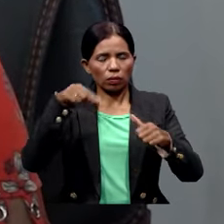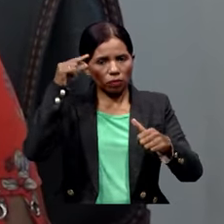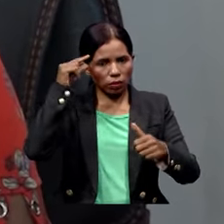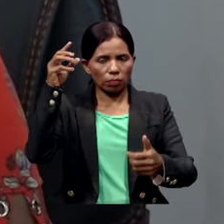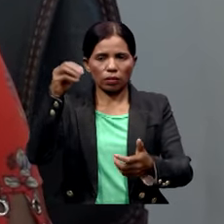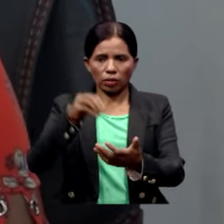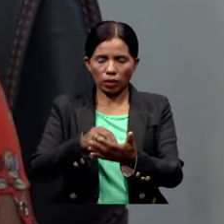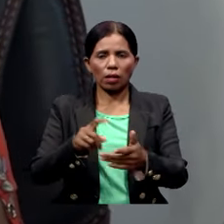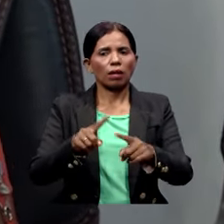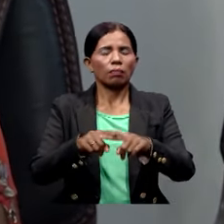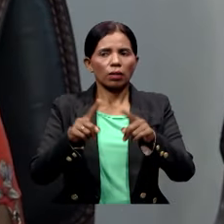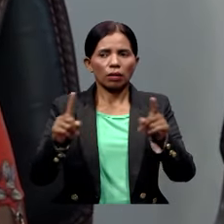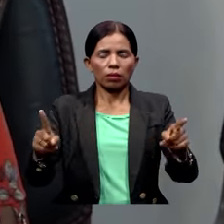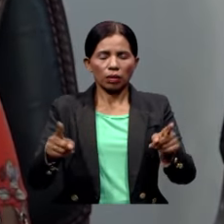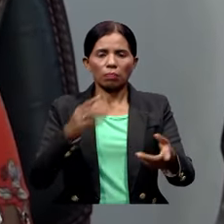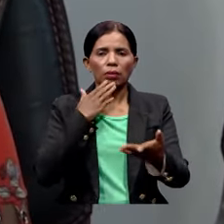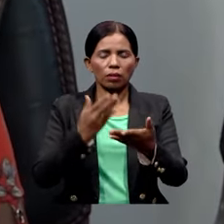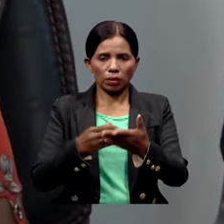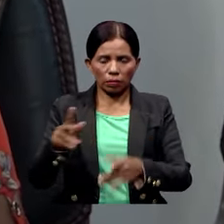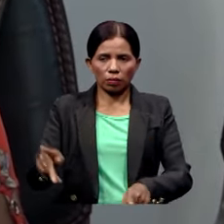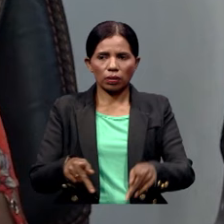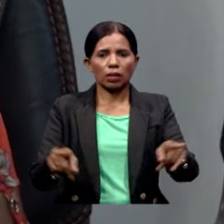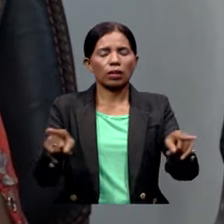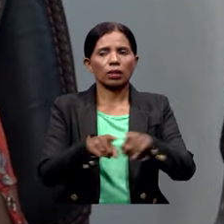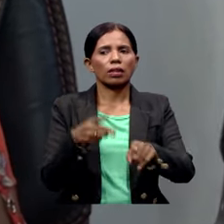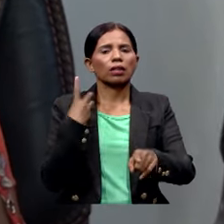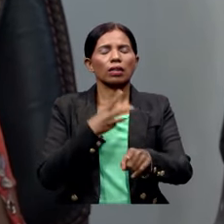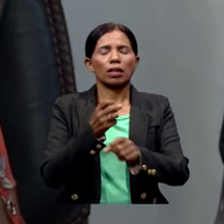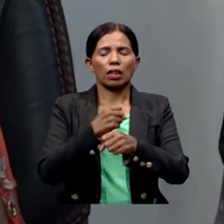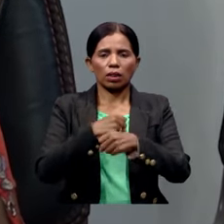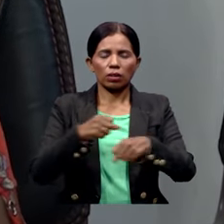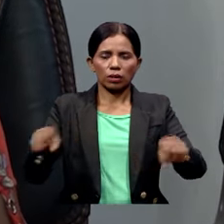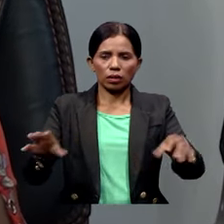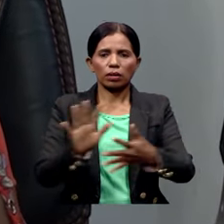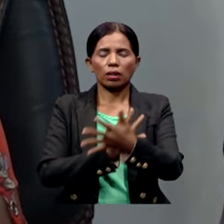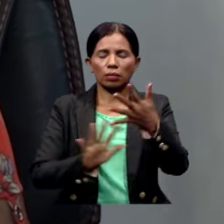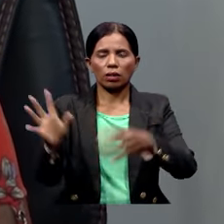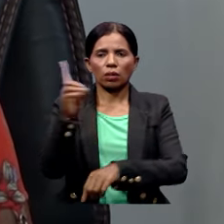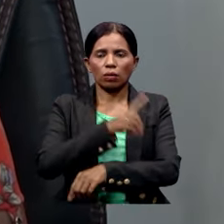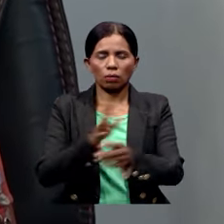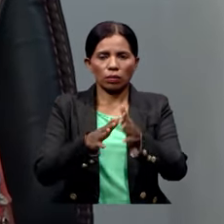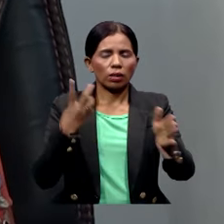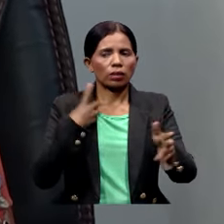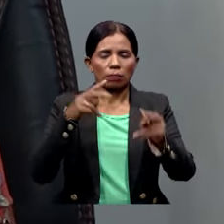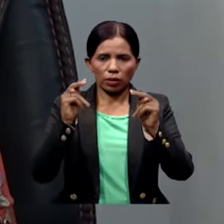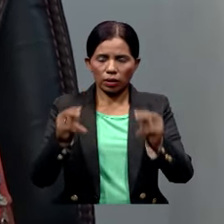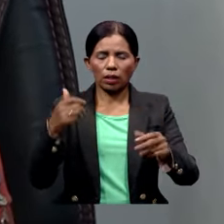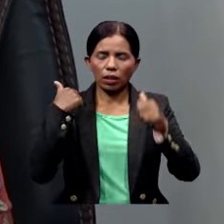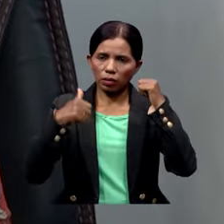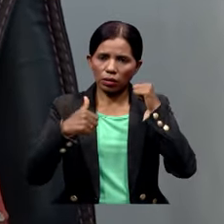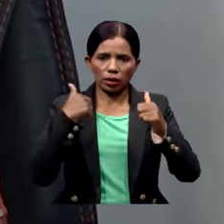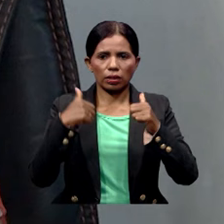autoriza, mai be ba bem público ninia. A nesta unhira ita halo celebração lorombo, ne ita precisa atividades mos